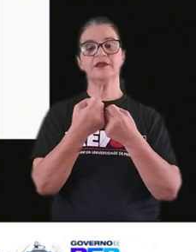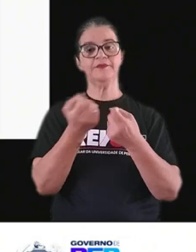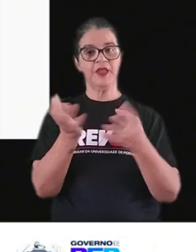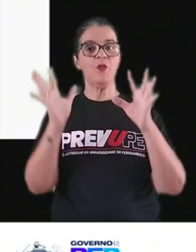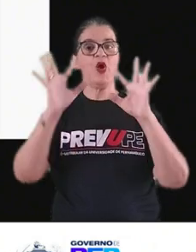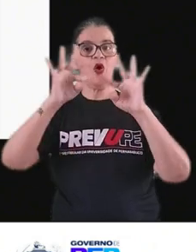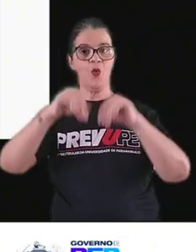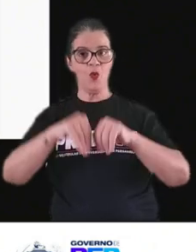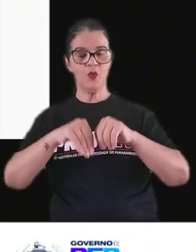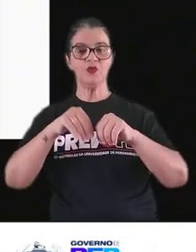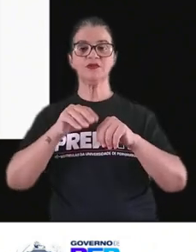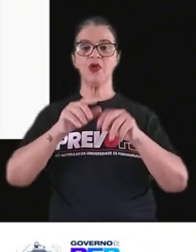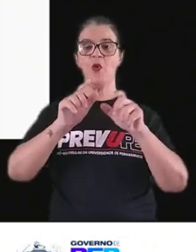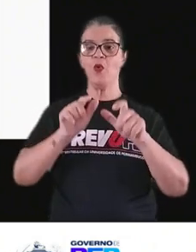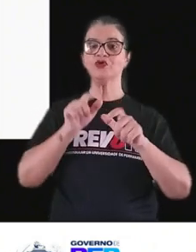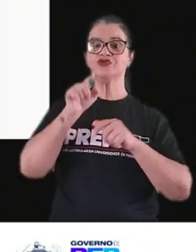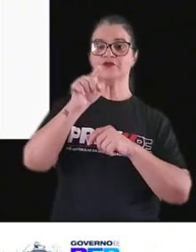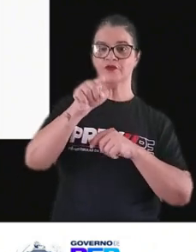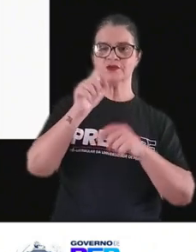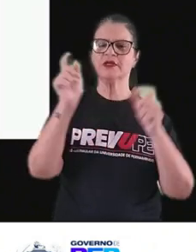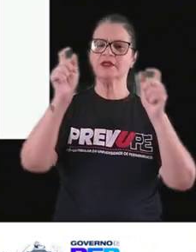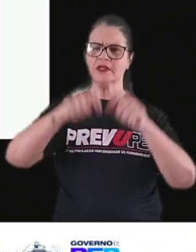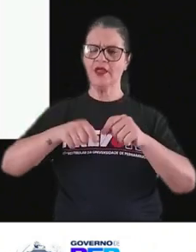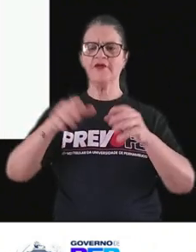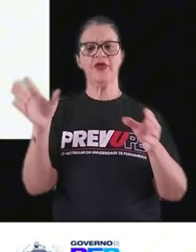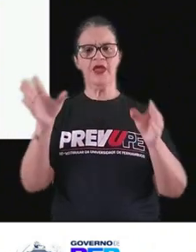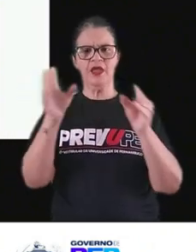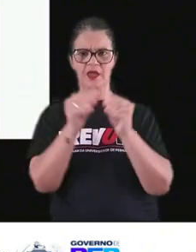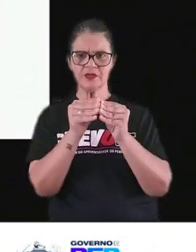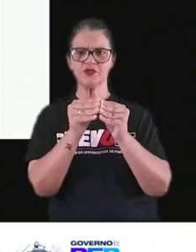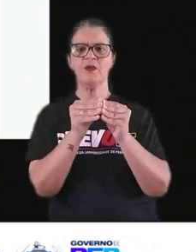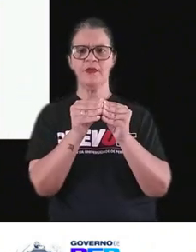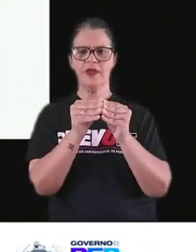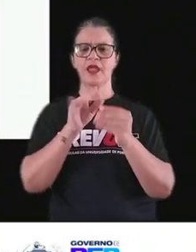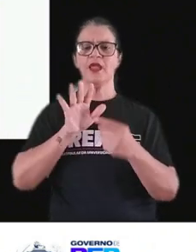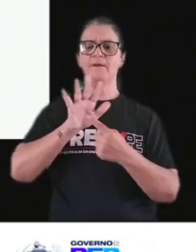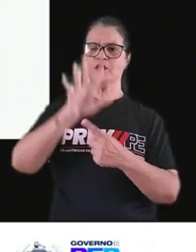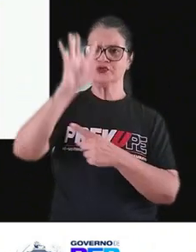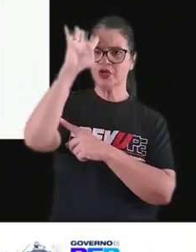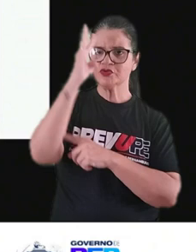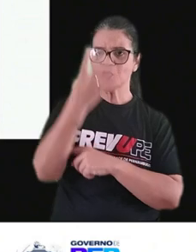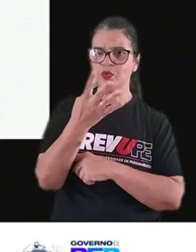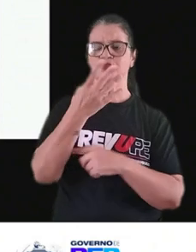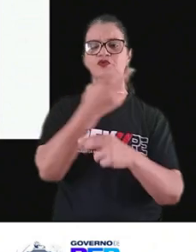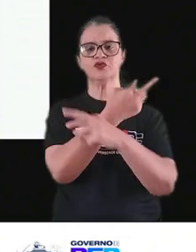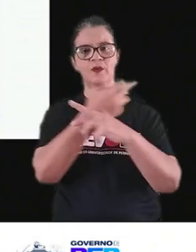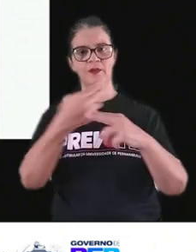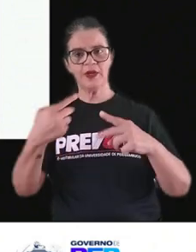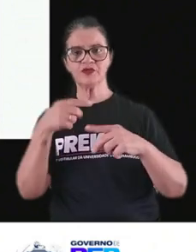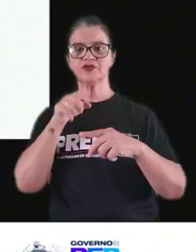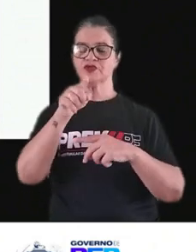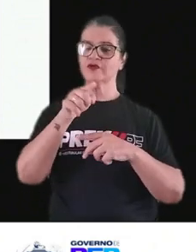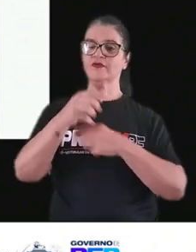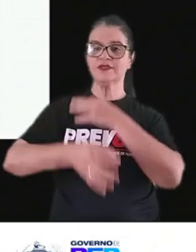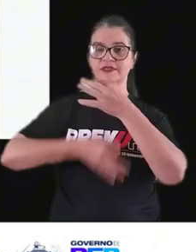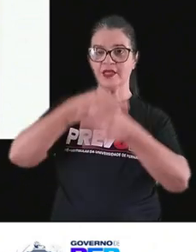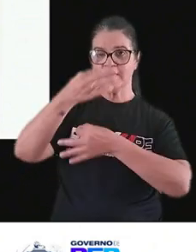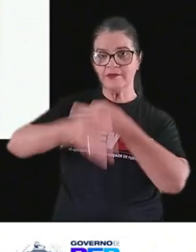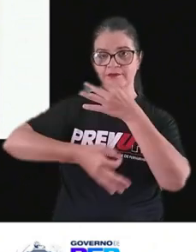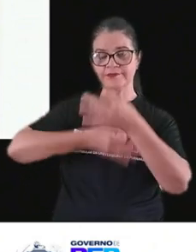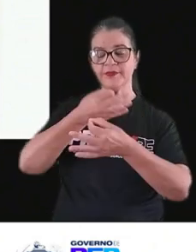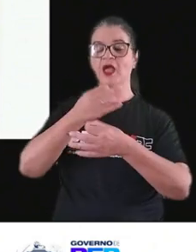conclusão onde você deveria resumir e apontar soluções para o que você falou